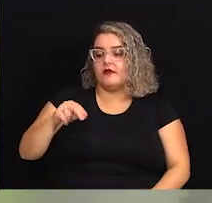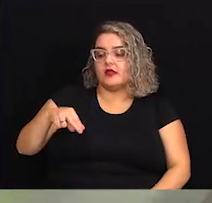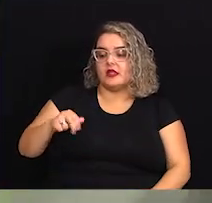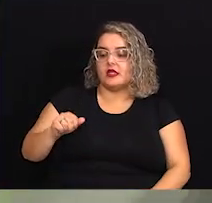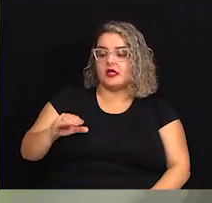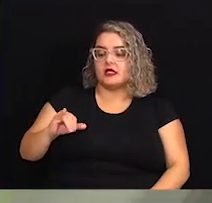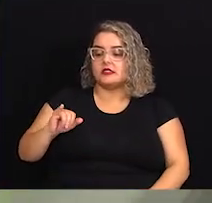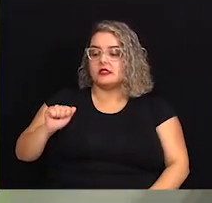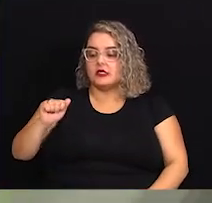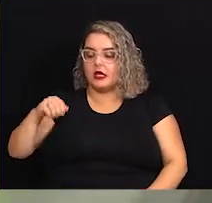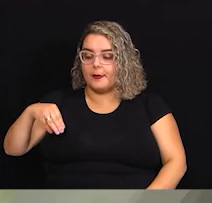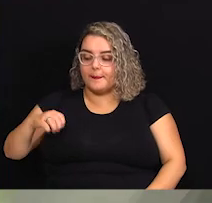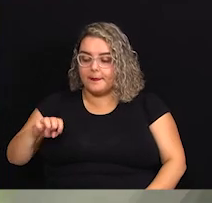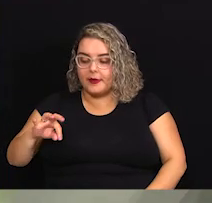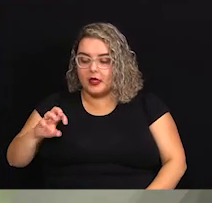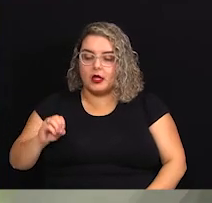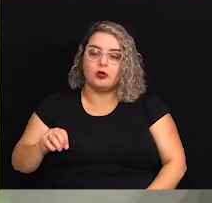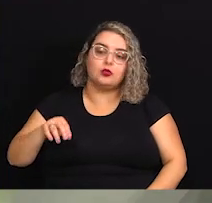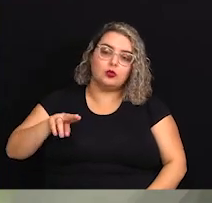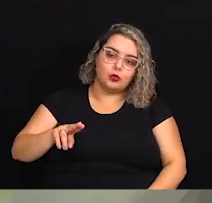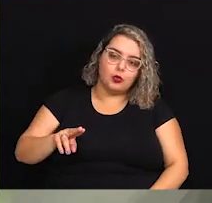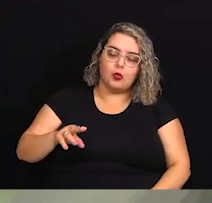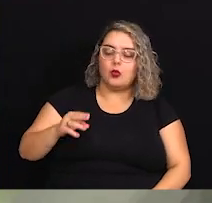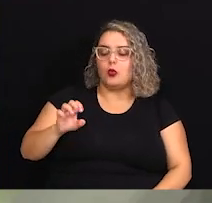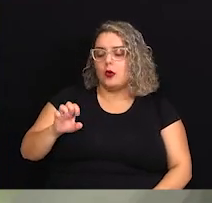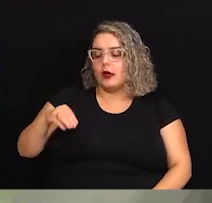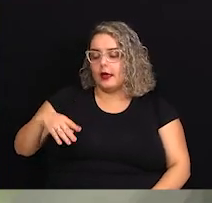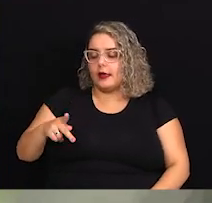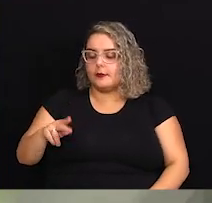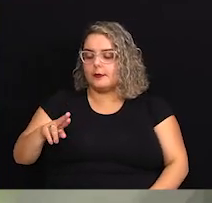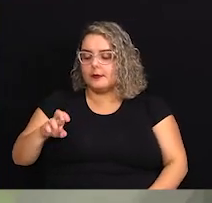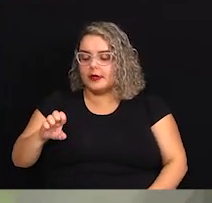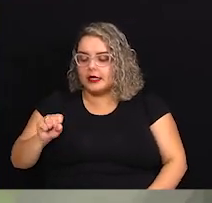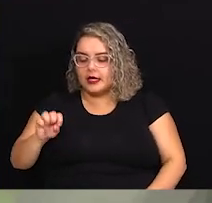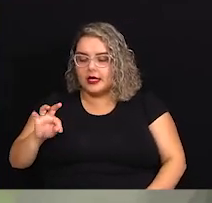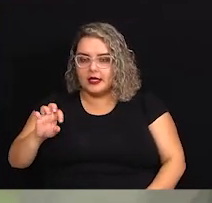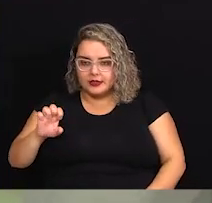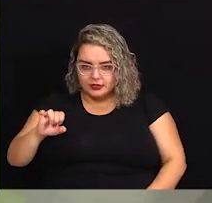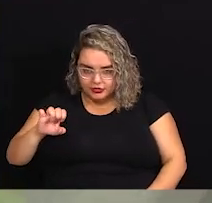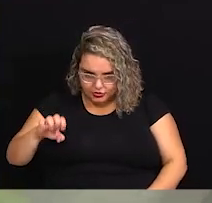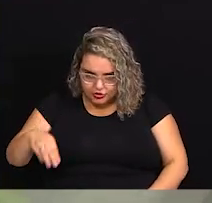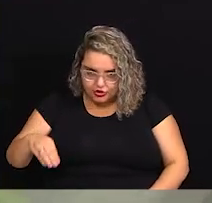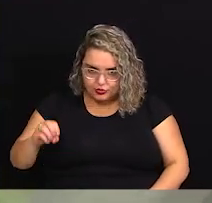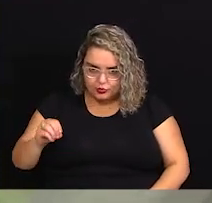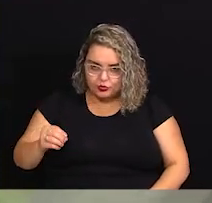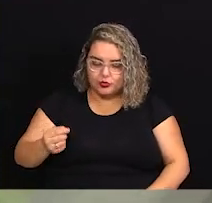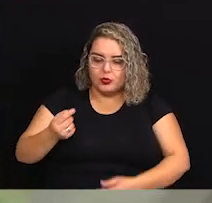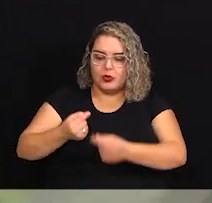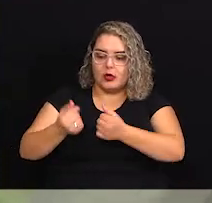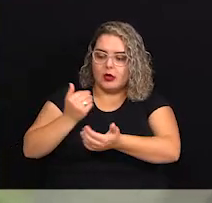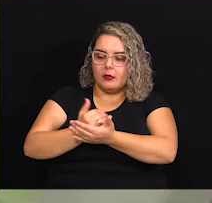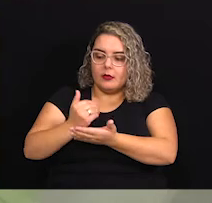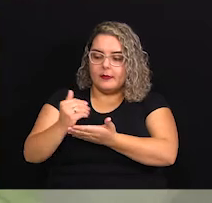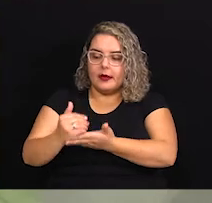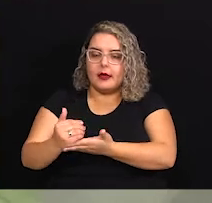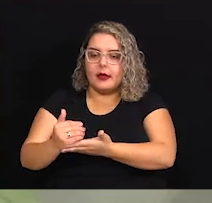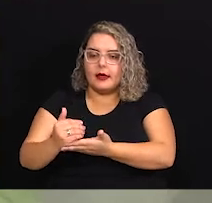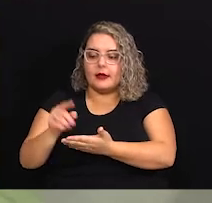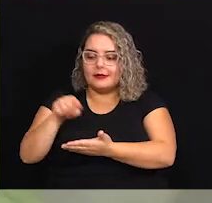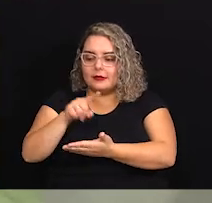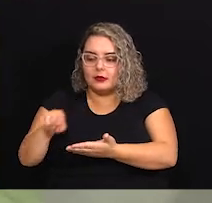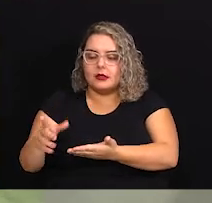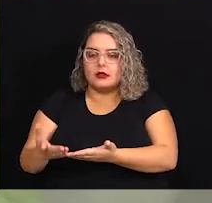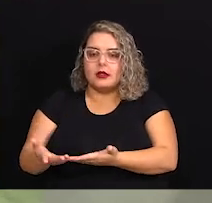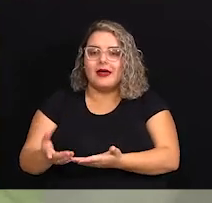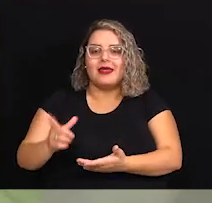esse empréstimo e tem a negativa. Depois existe assim um período de tempo obrigatório em que a pessoa